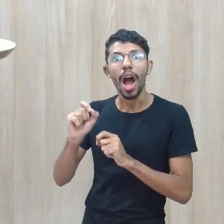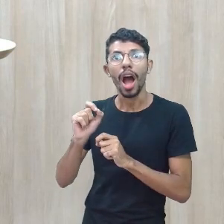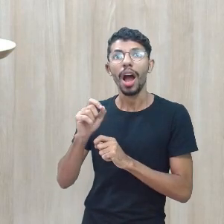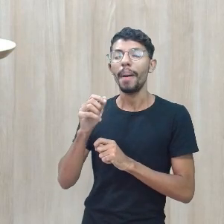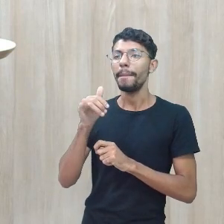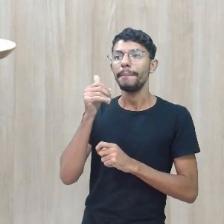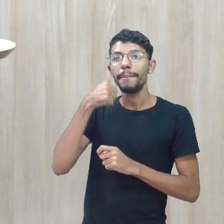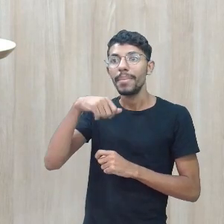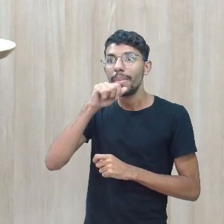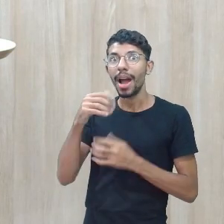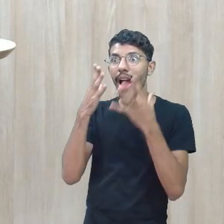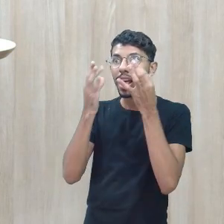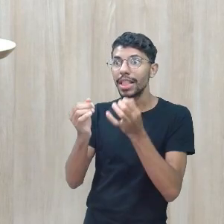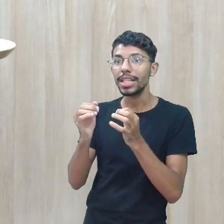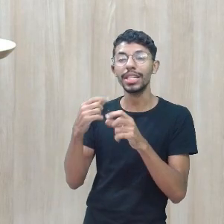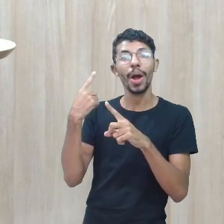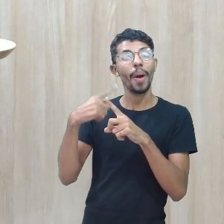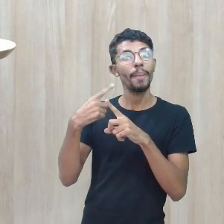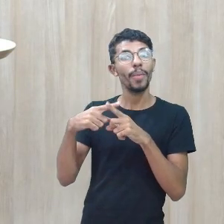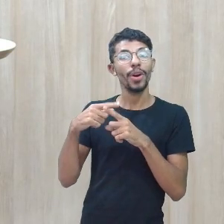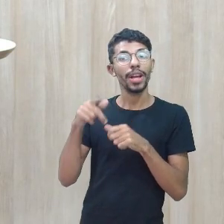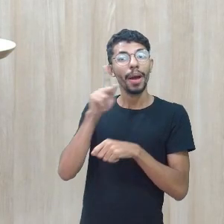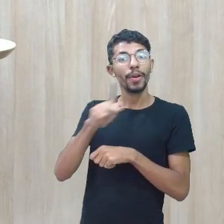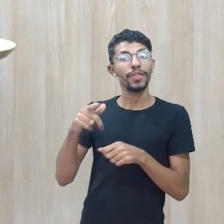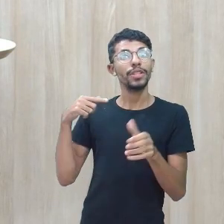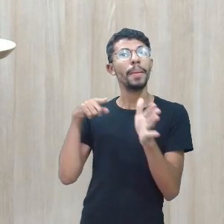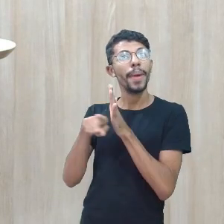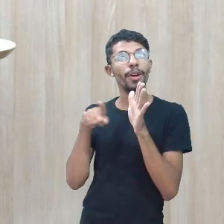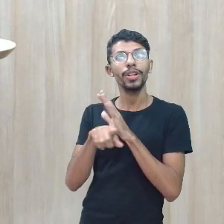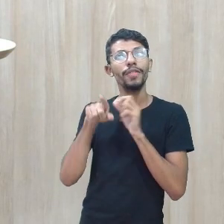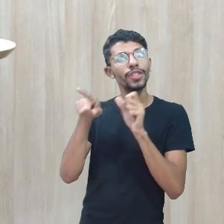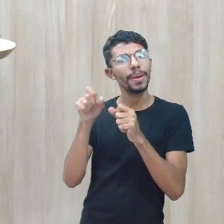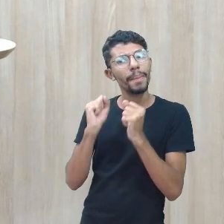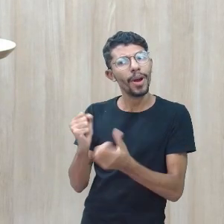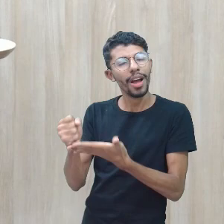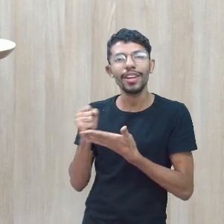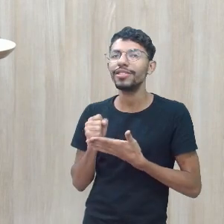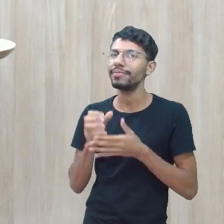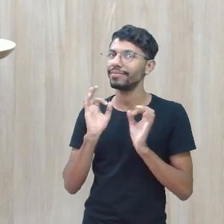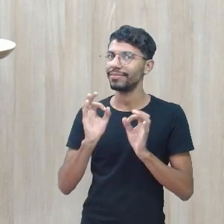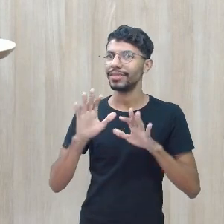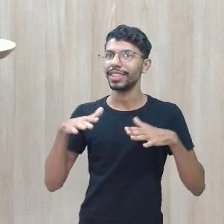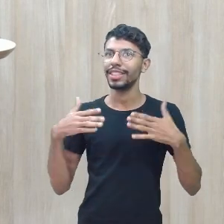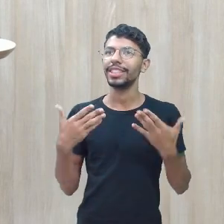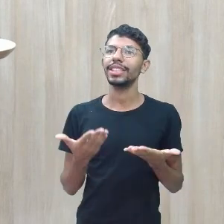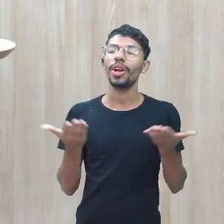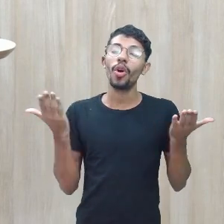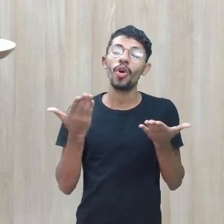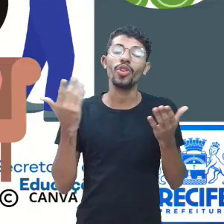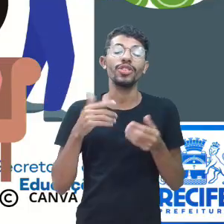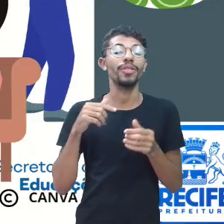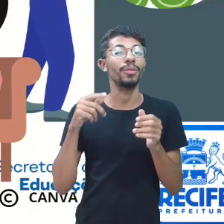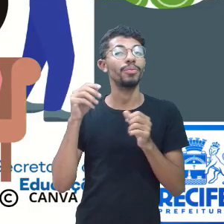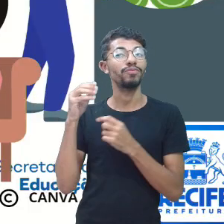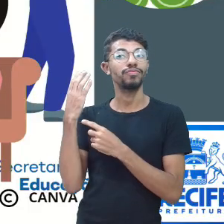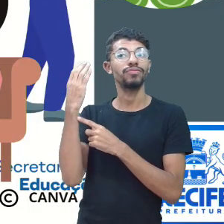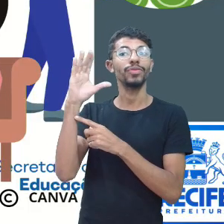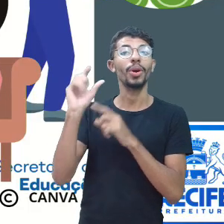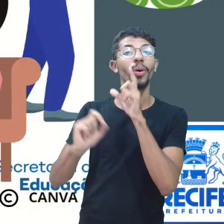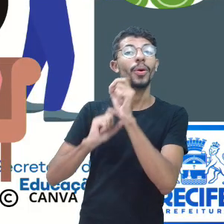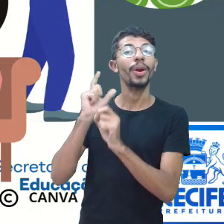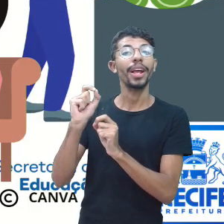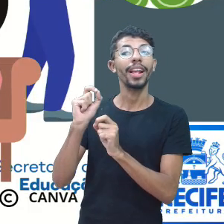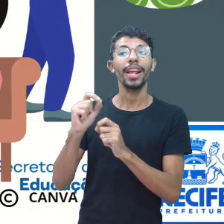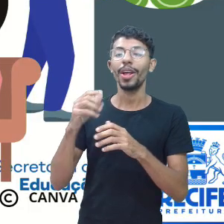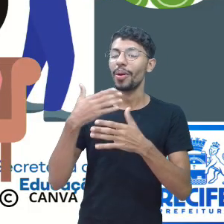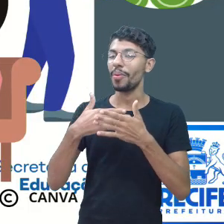faz pergunta e você pode me ajudar, né? Veja que hoje eu coloquei aí que qualquer pessoa da família, até mesmo a vovó,